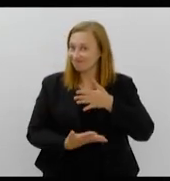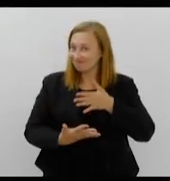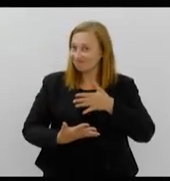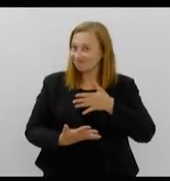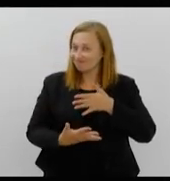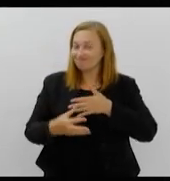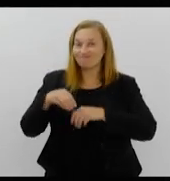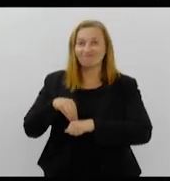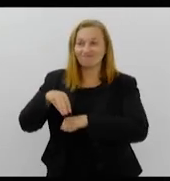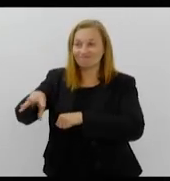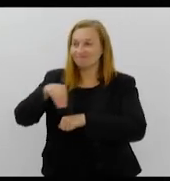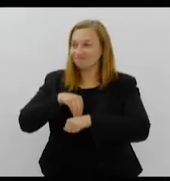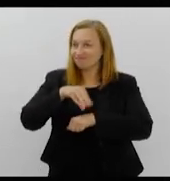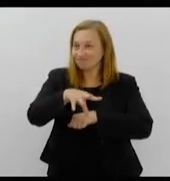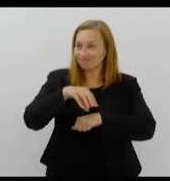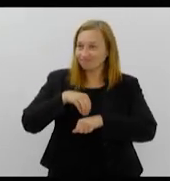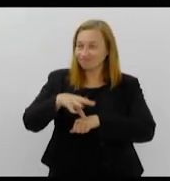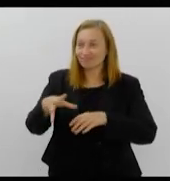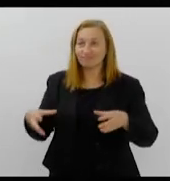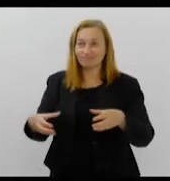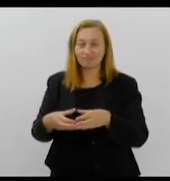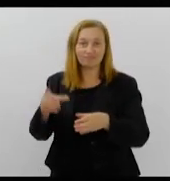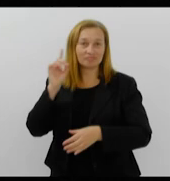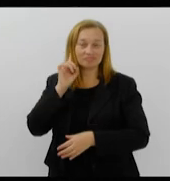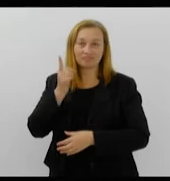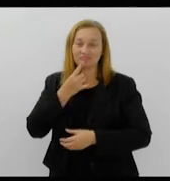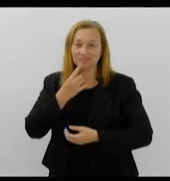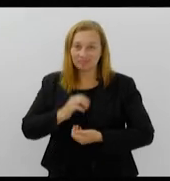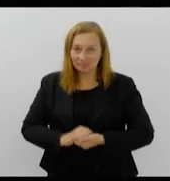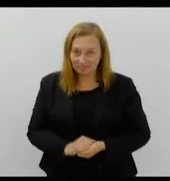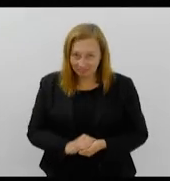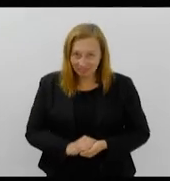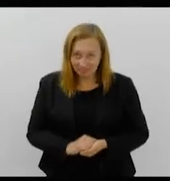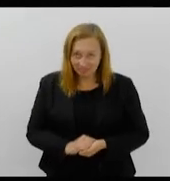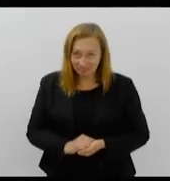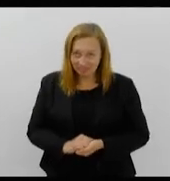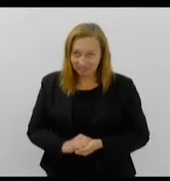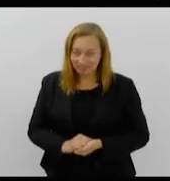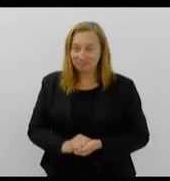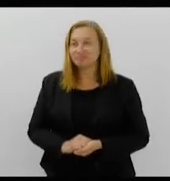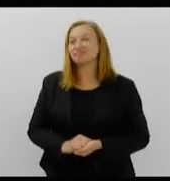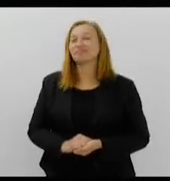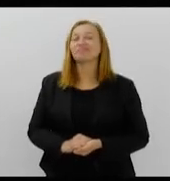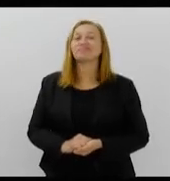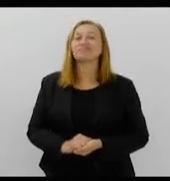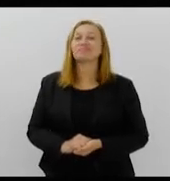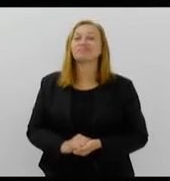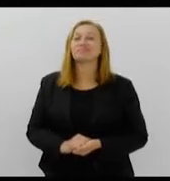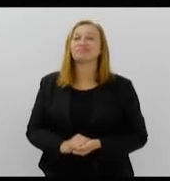Libras, que leva a nossa voz aos deficientes auditivos.